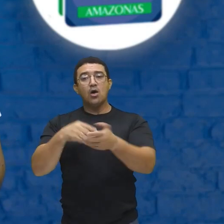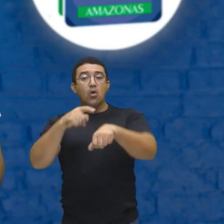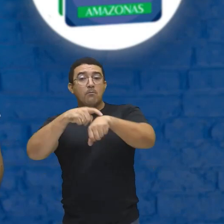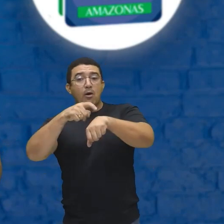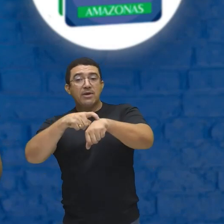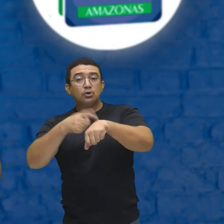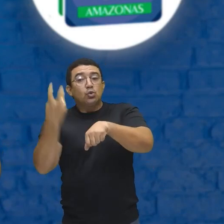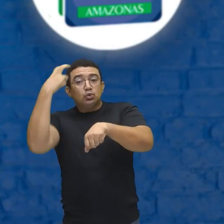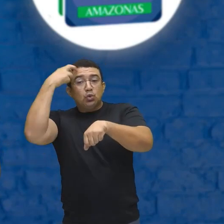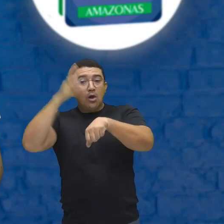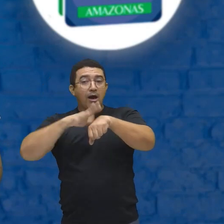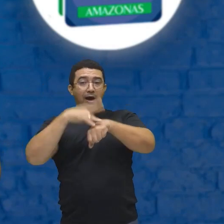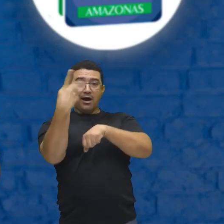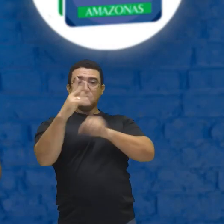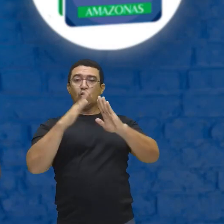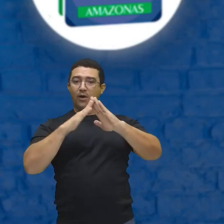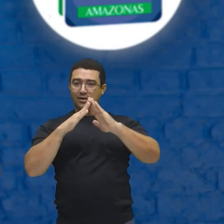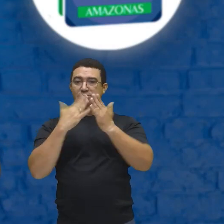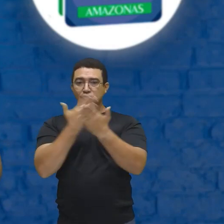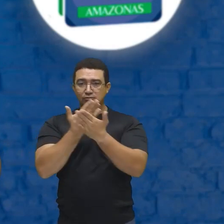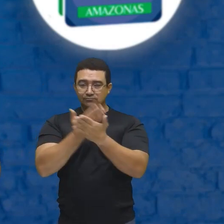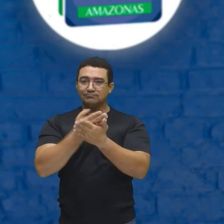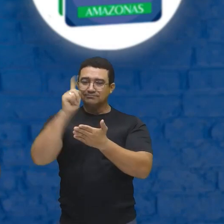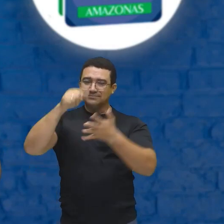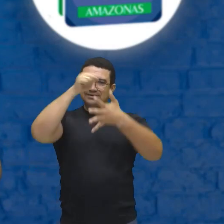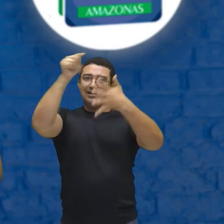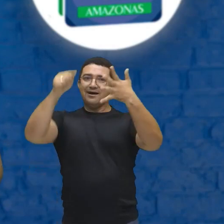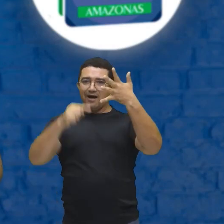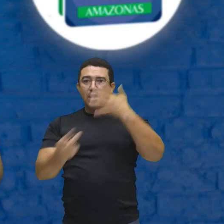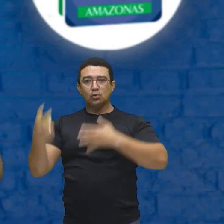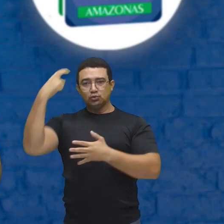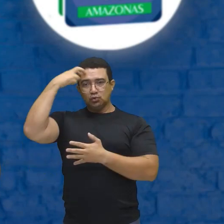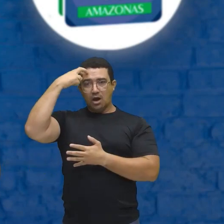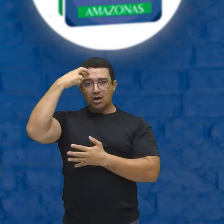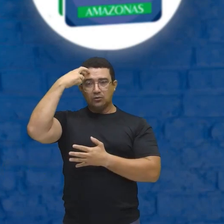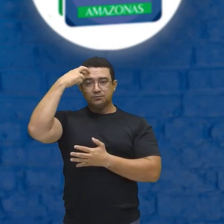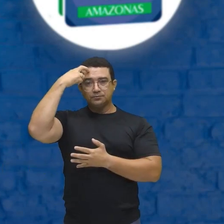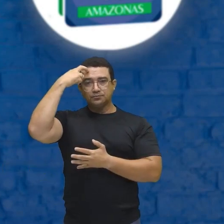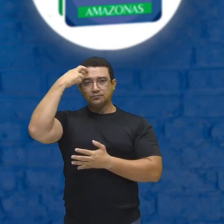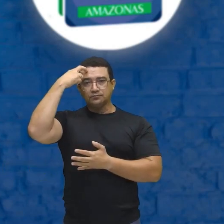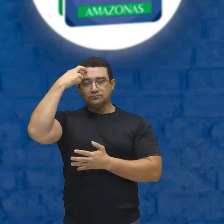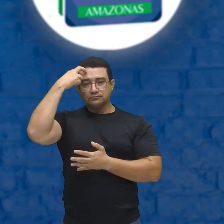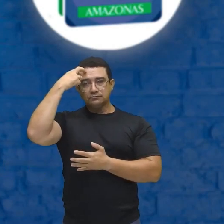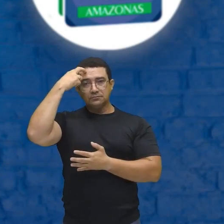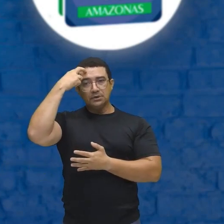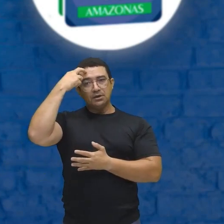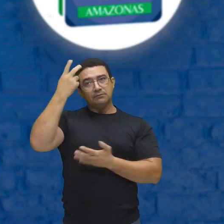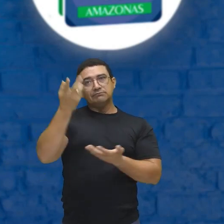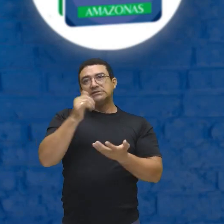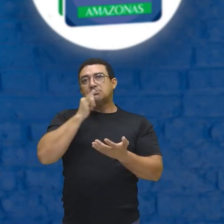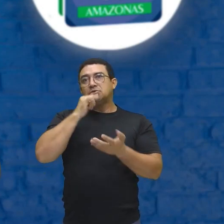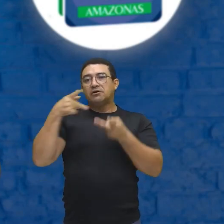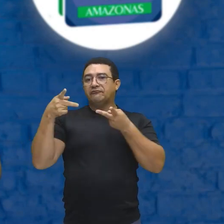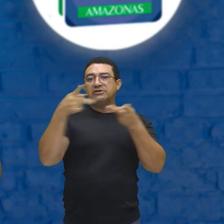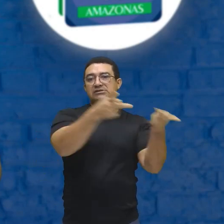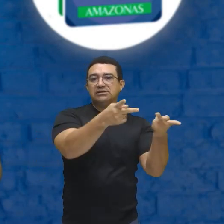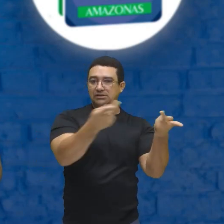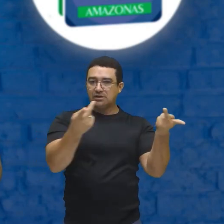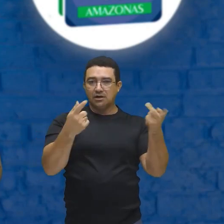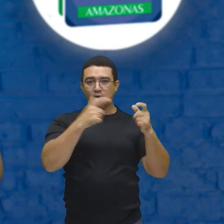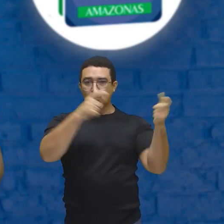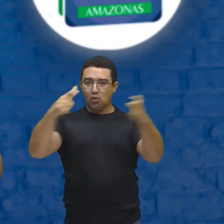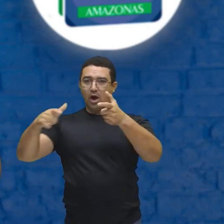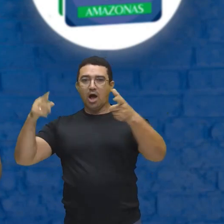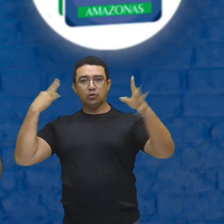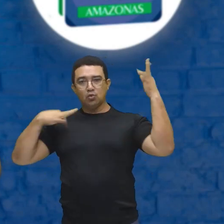teve na sua escola relacionado ao repertório cultural que a professora Lúcia Regina acabou de falar, de repente foi uma visita num ponto turístico da sua